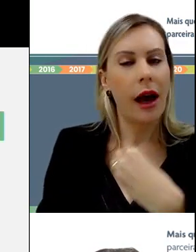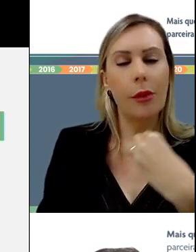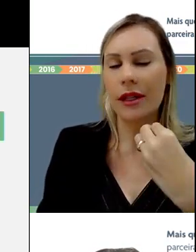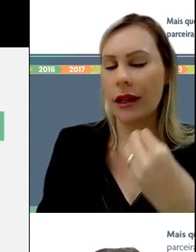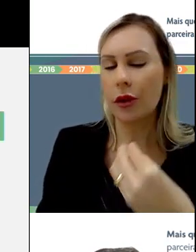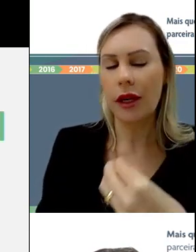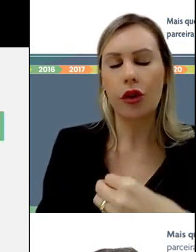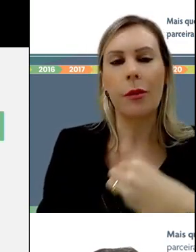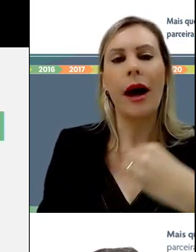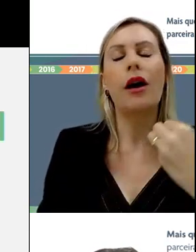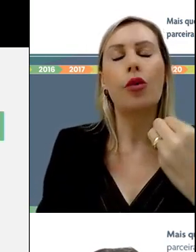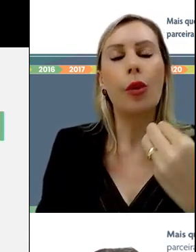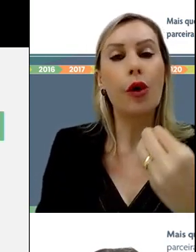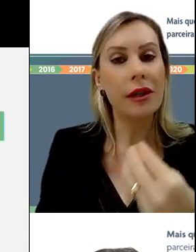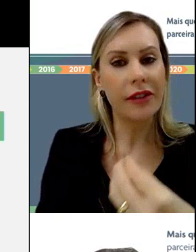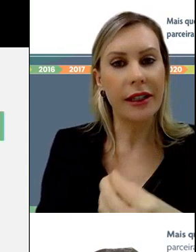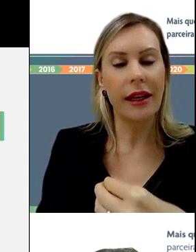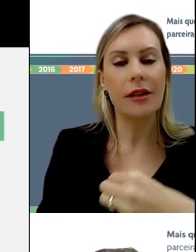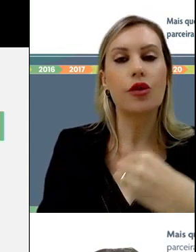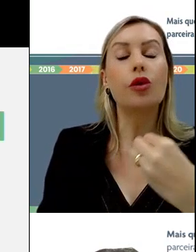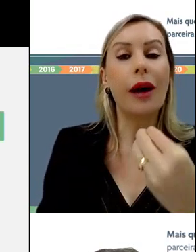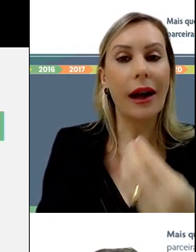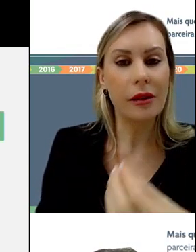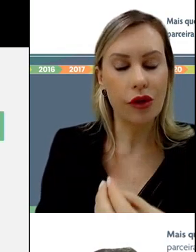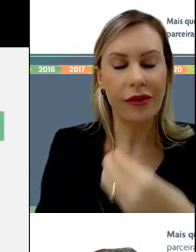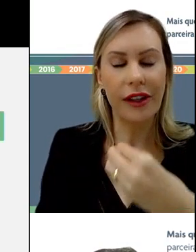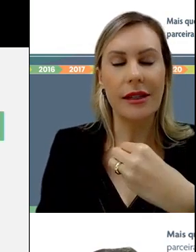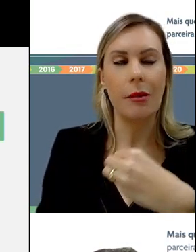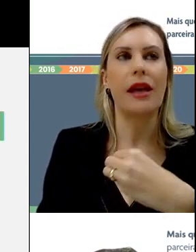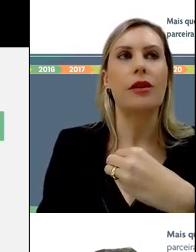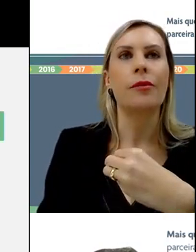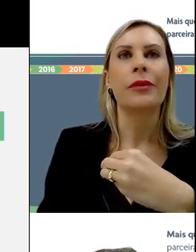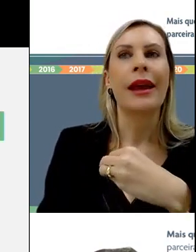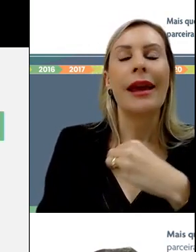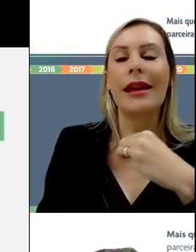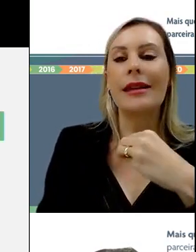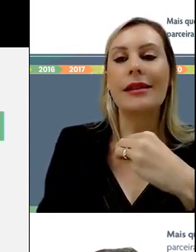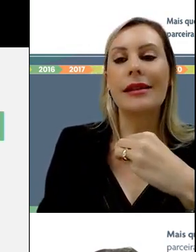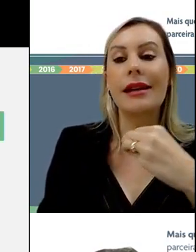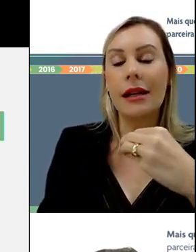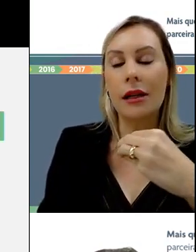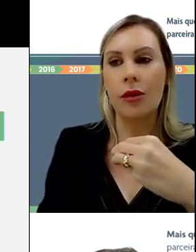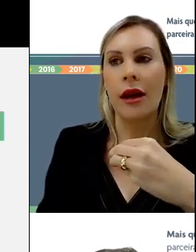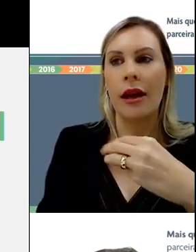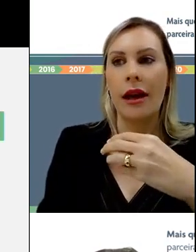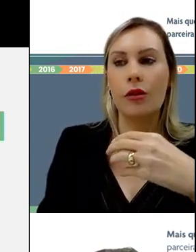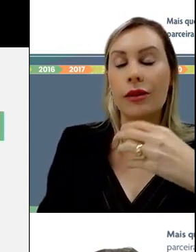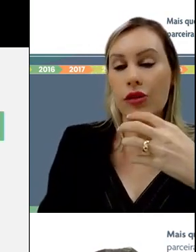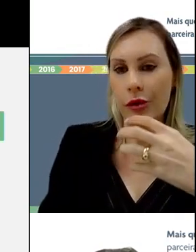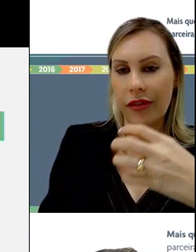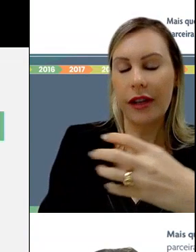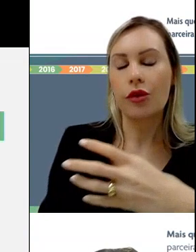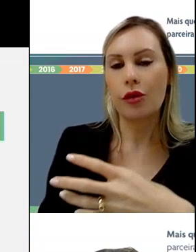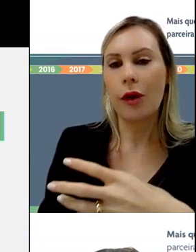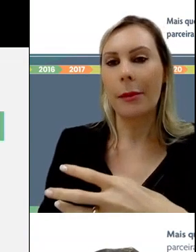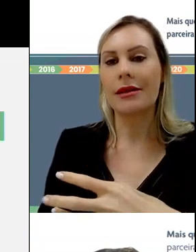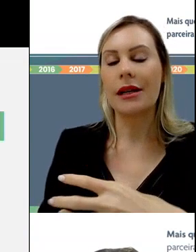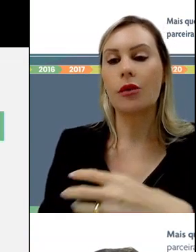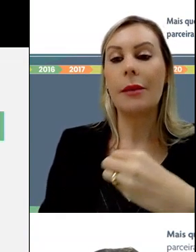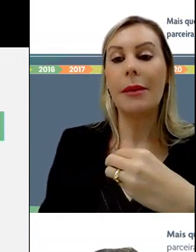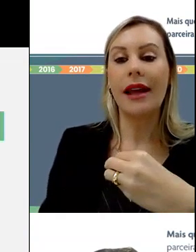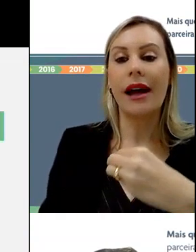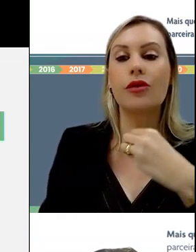aposentarem, aposentadoria normal, por invalidez ou no caso de falecimento, eles terão os seus proventos